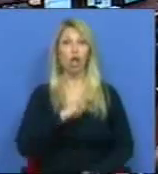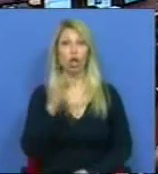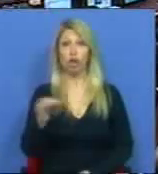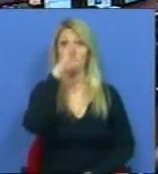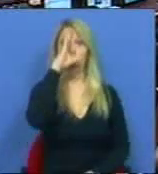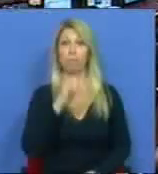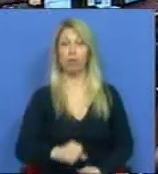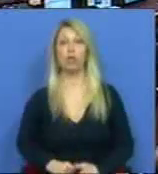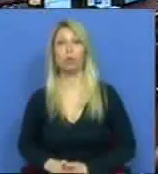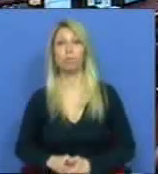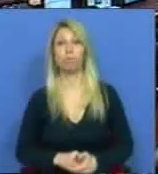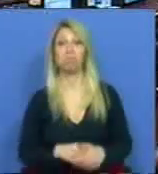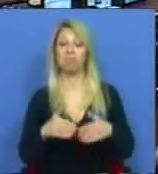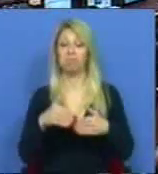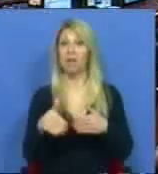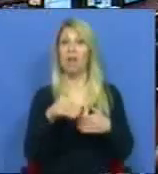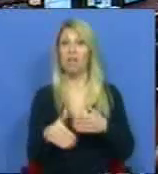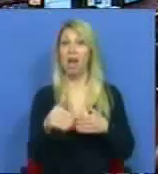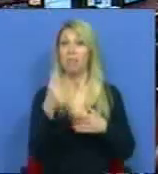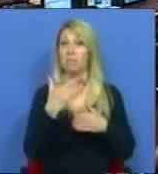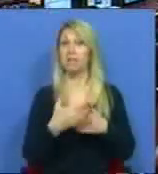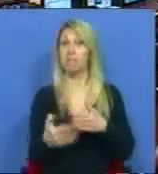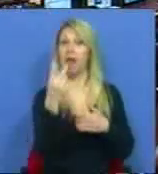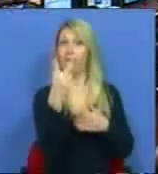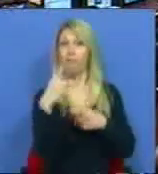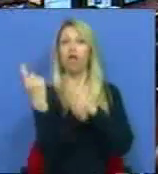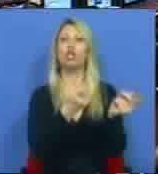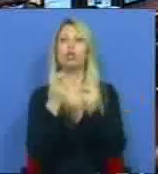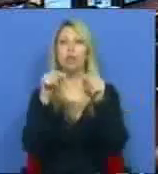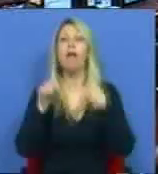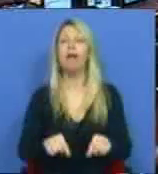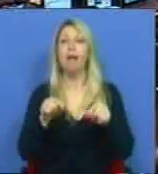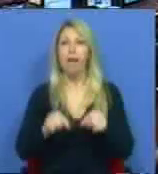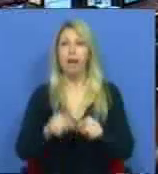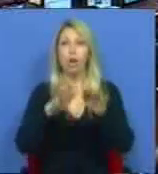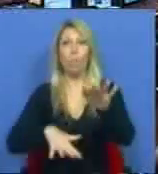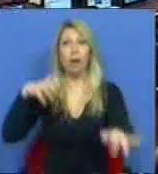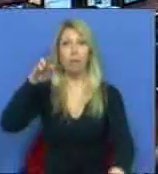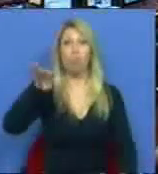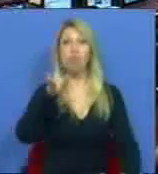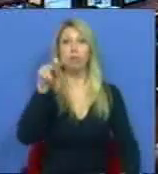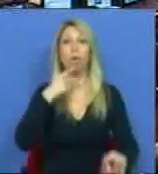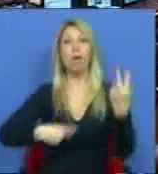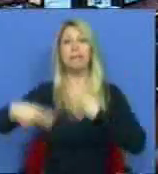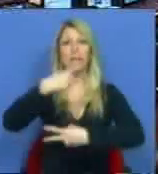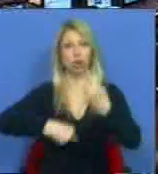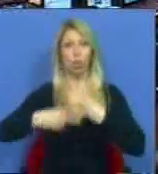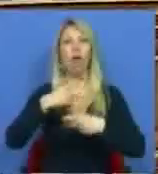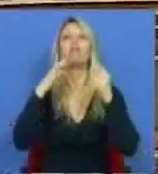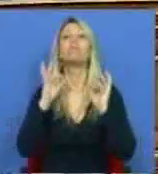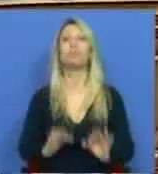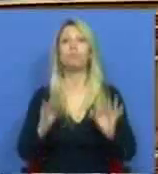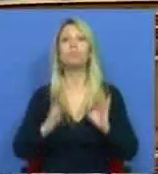Sr. Primeiro-Ministro, daqui a exatamente 2 semanas discutiremos neste Parlamento uma moção de censura que tem precisamente